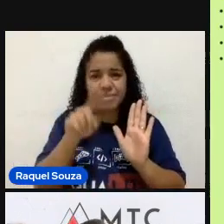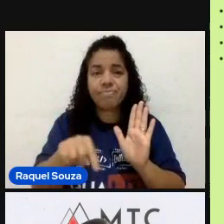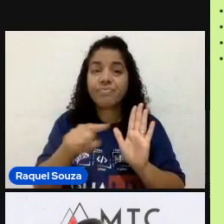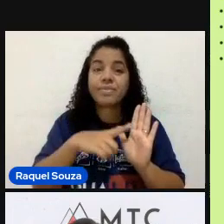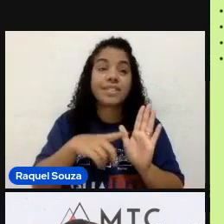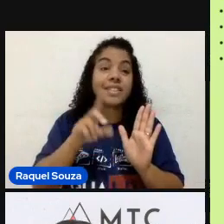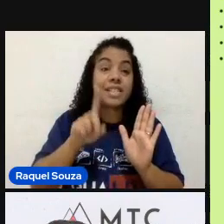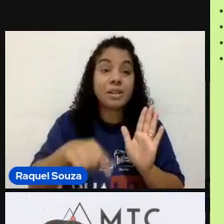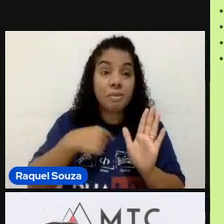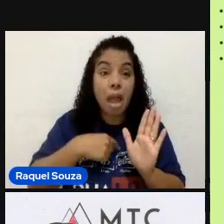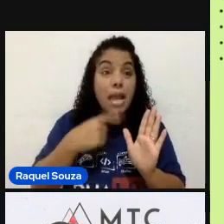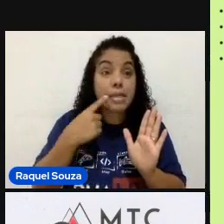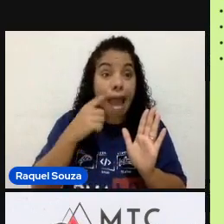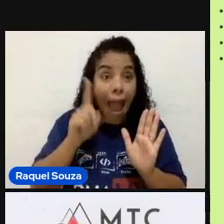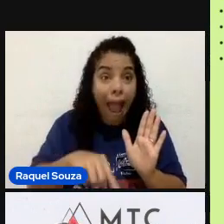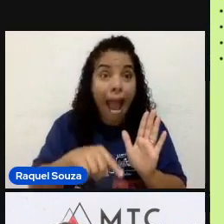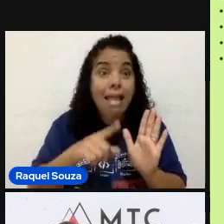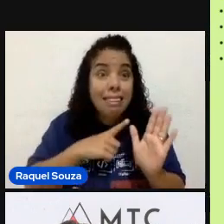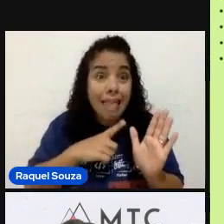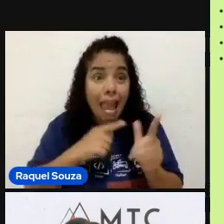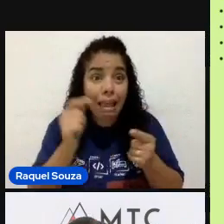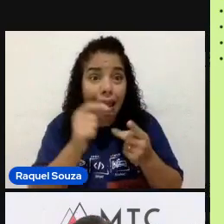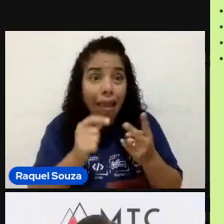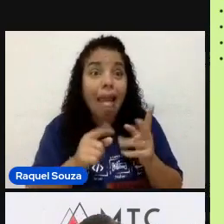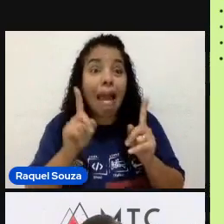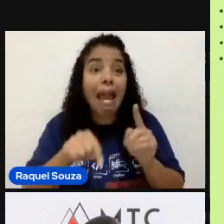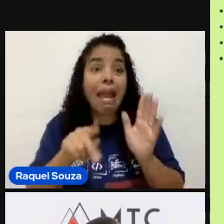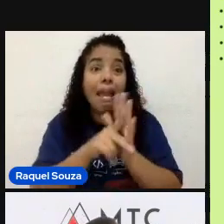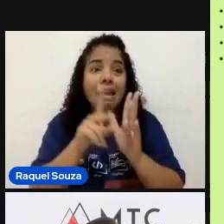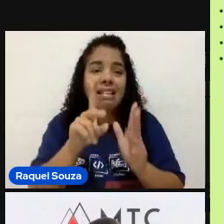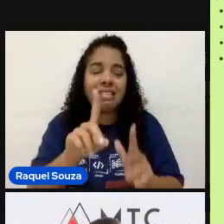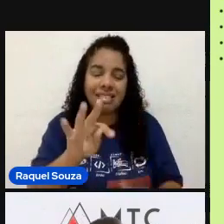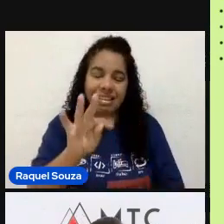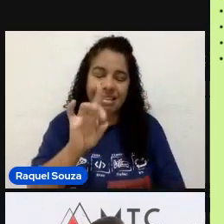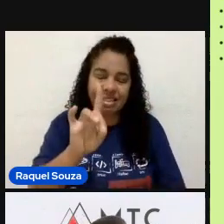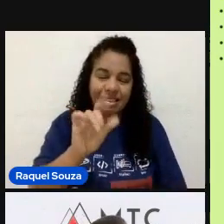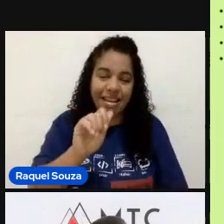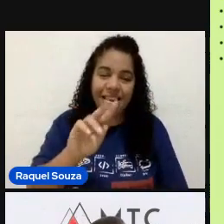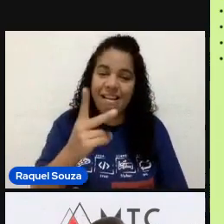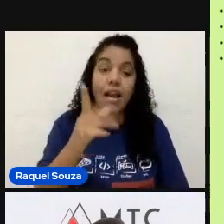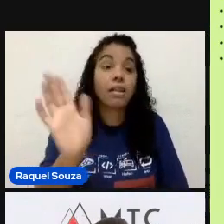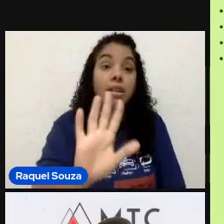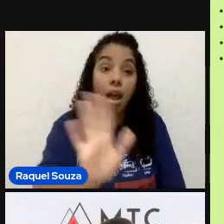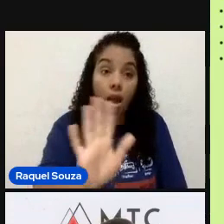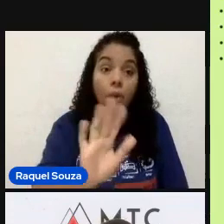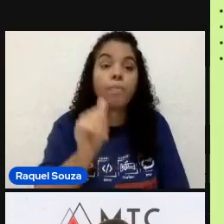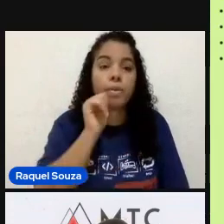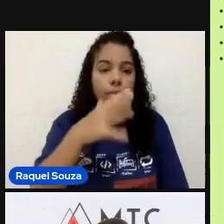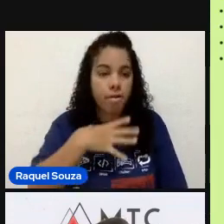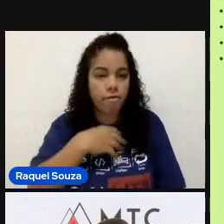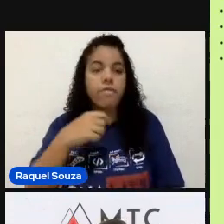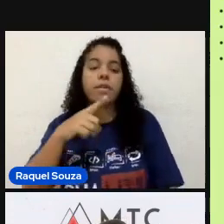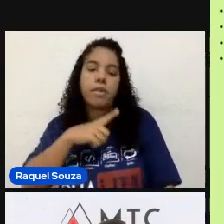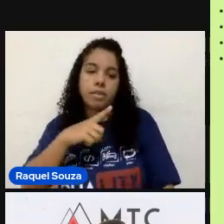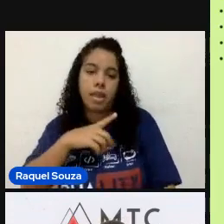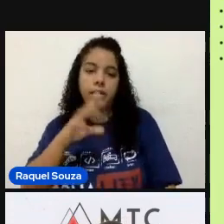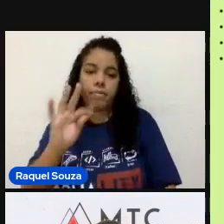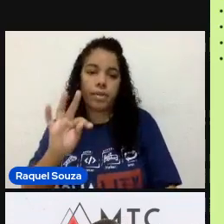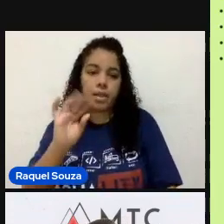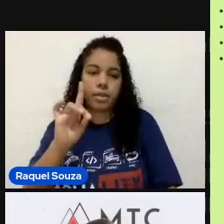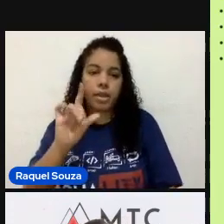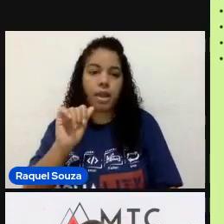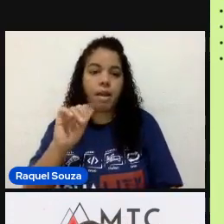full time para todos. Não é para todo mundo. Como eu falei, eu tenho uma filha que tem TDAH e o TDAH dela